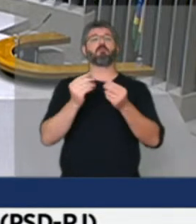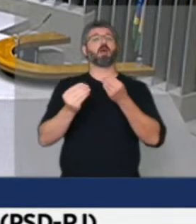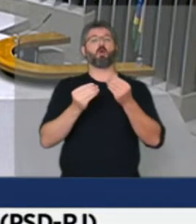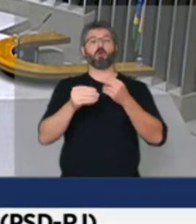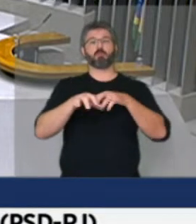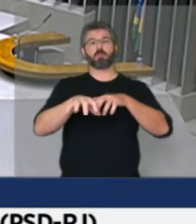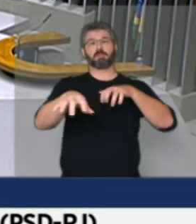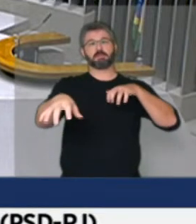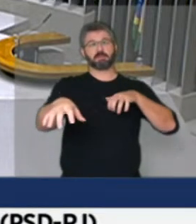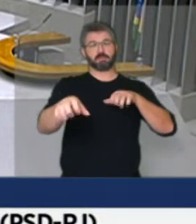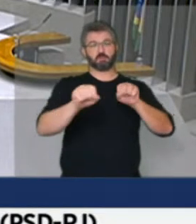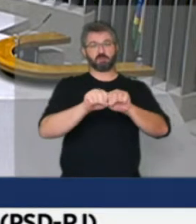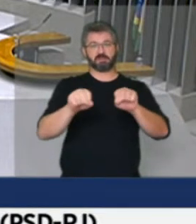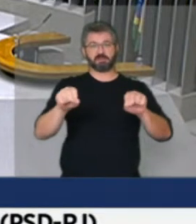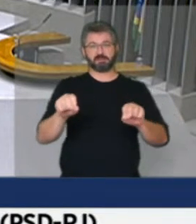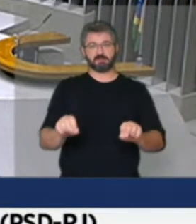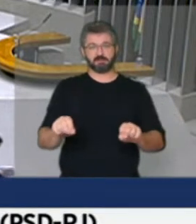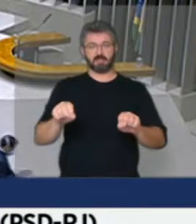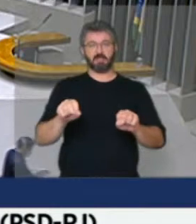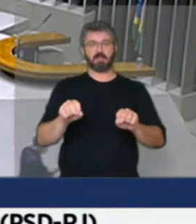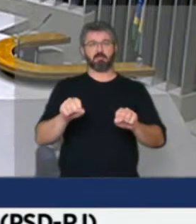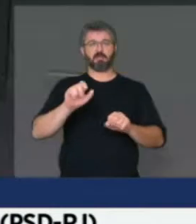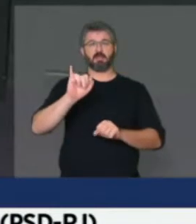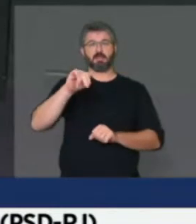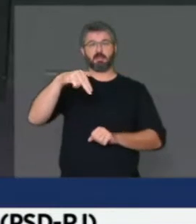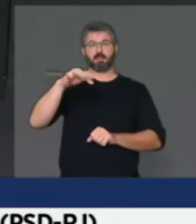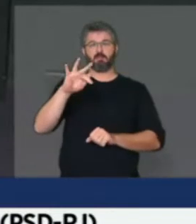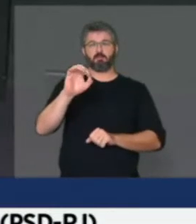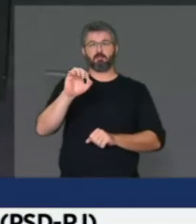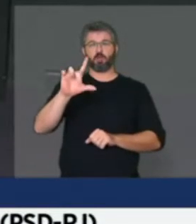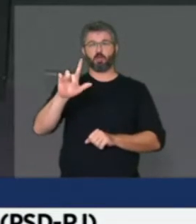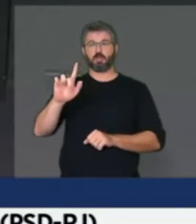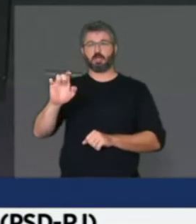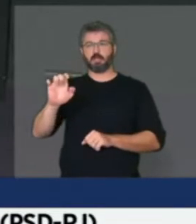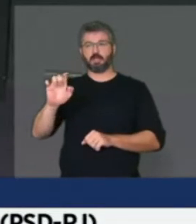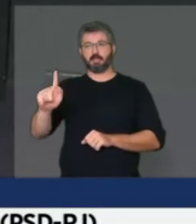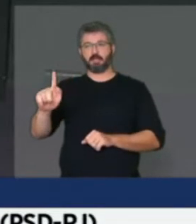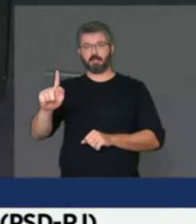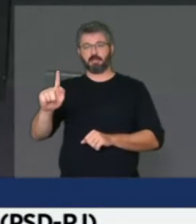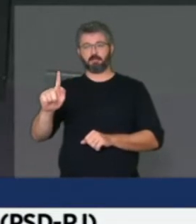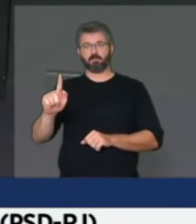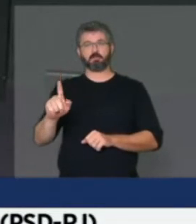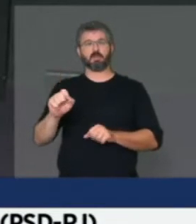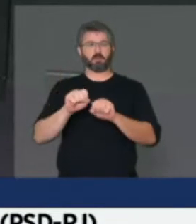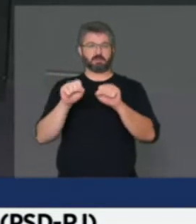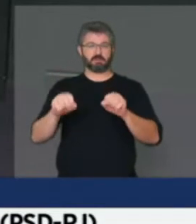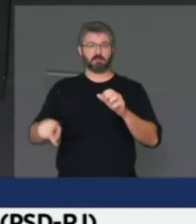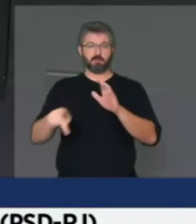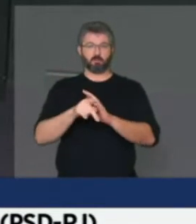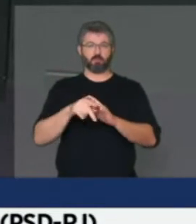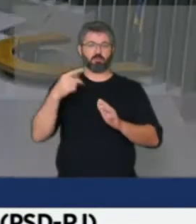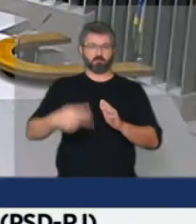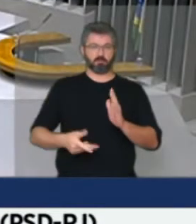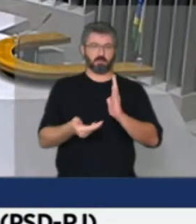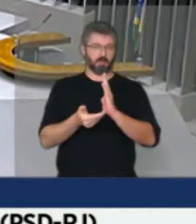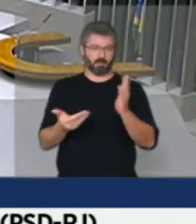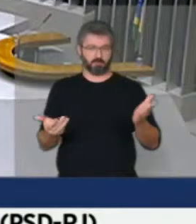eletrônico, pelo sistema Infoleg da Câmara dos Deputados, nesta sessão